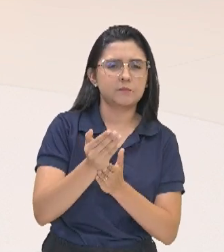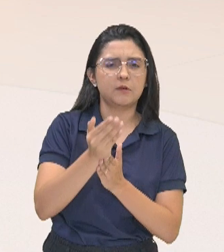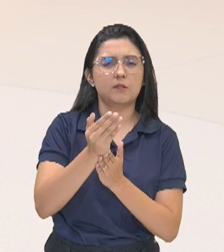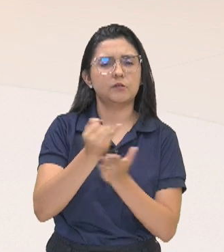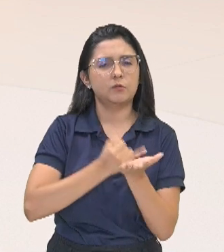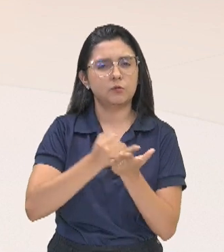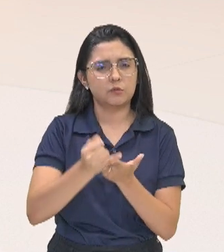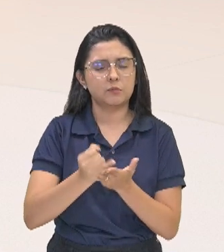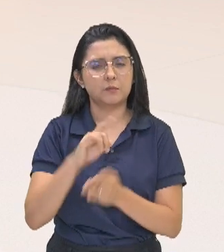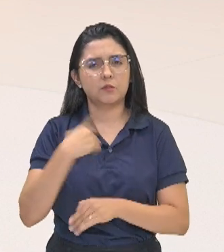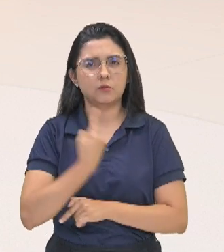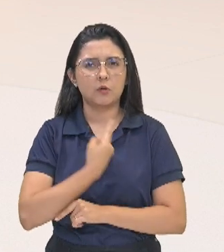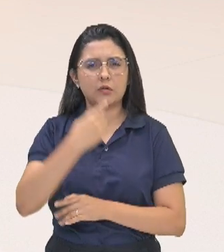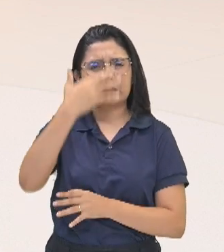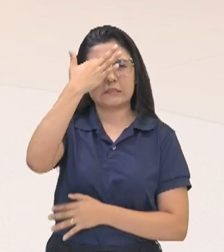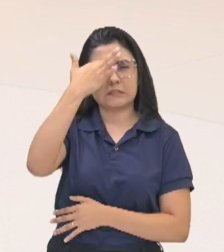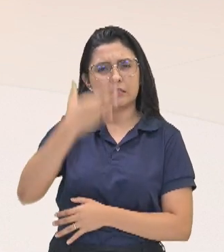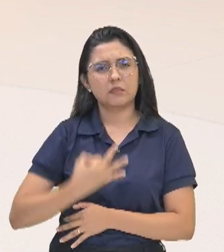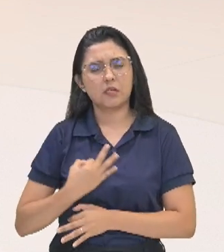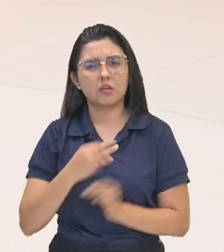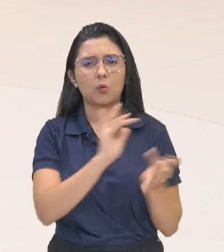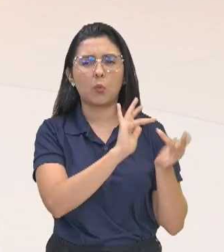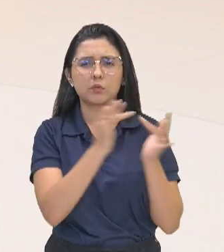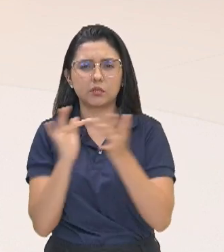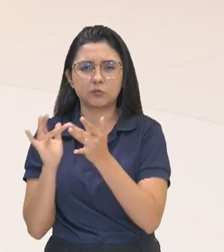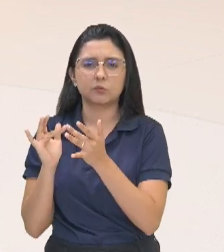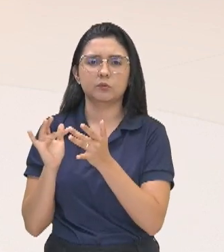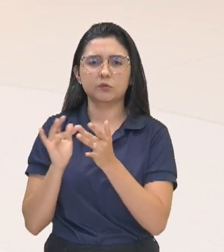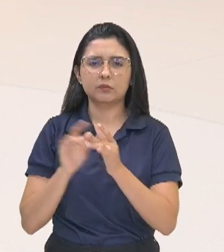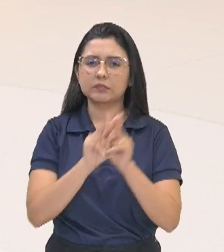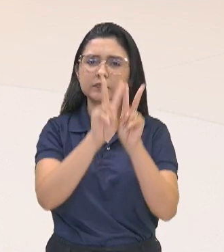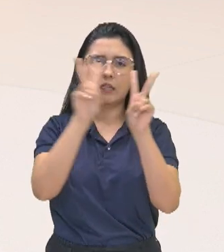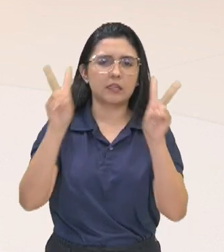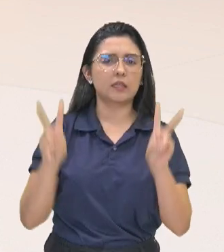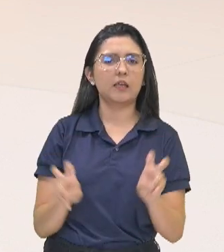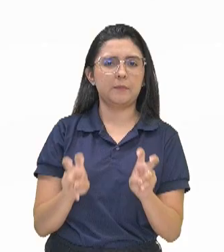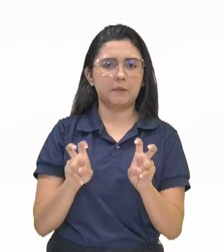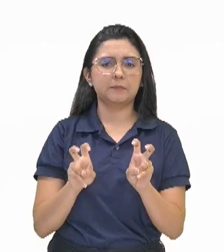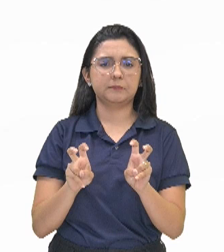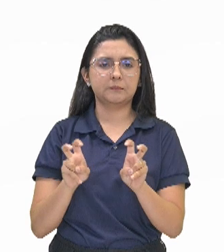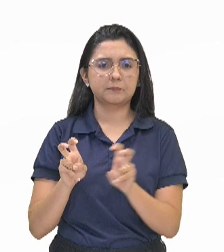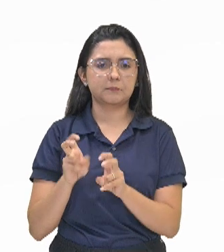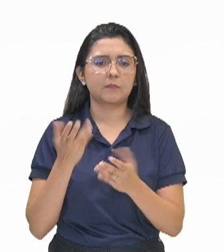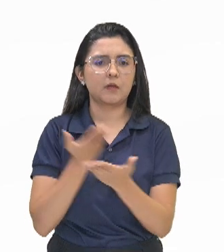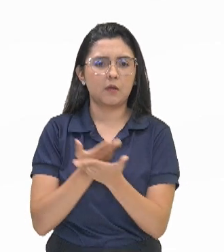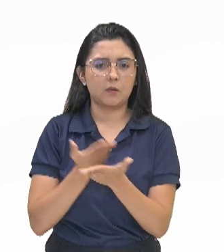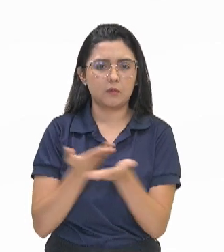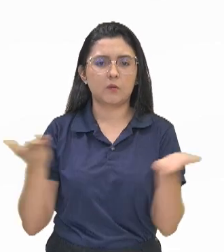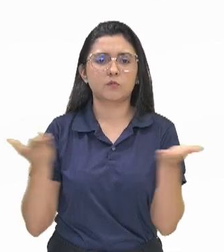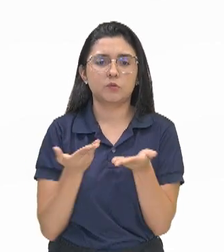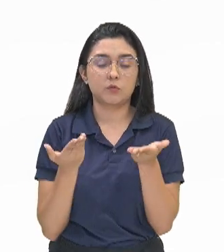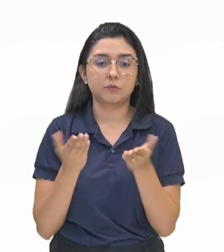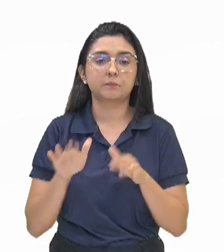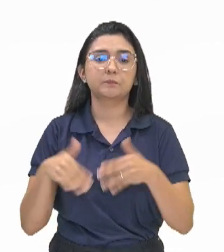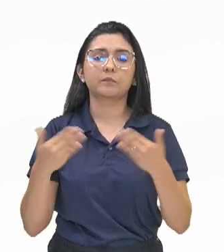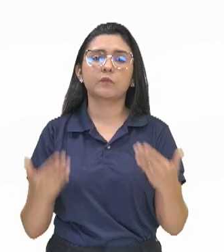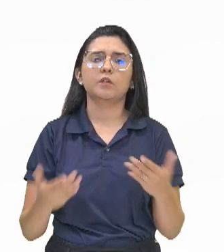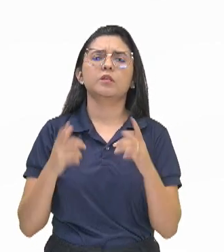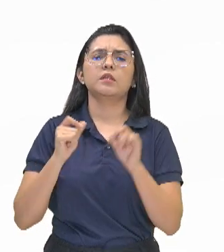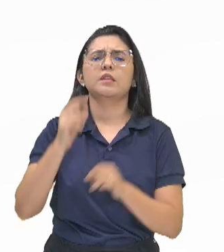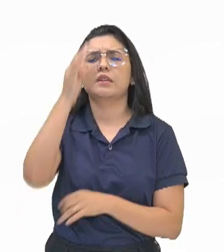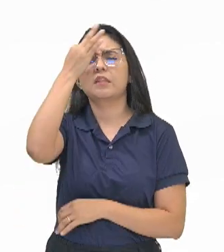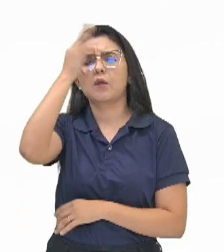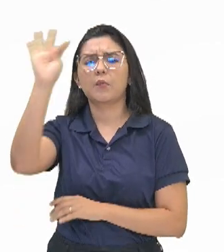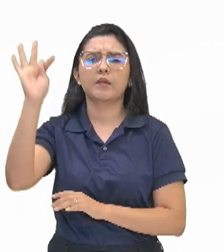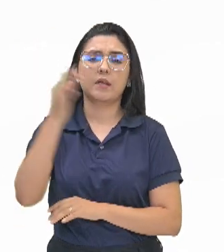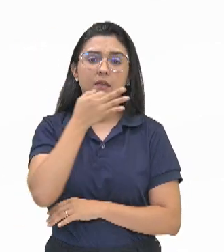se contextualizar dentro desse tema que é o título da nossa aula. Então olha só, quando a gente fala de teoria crítica